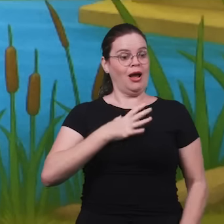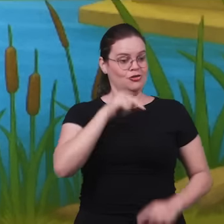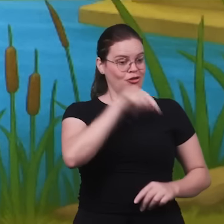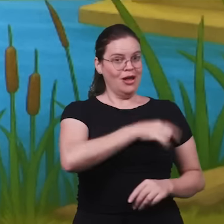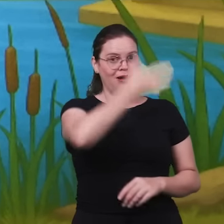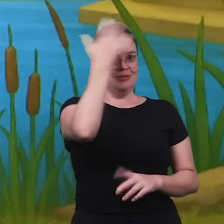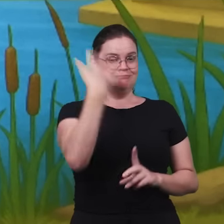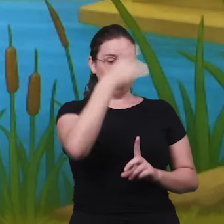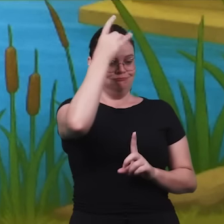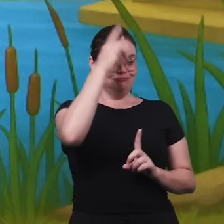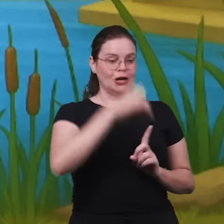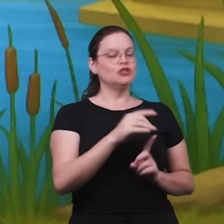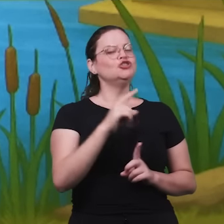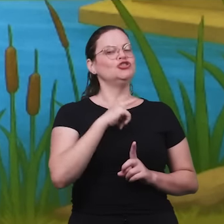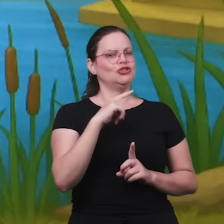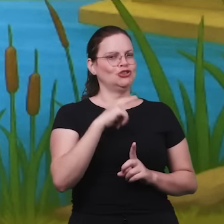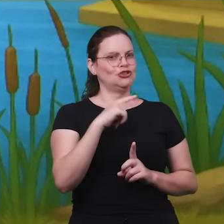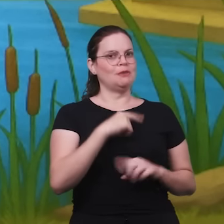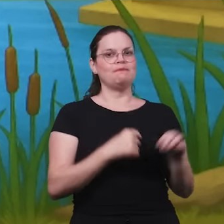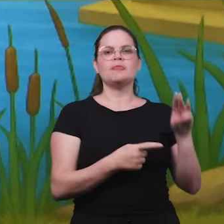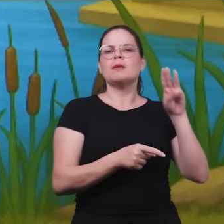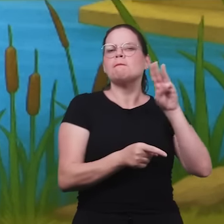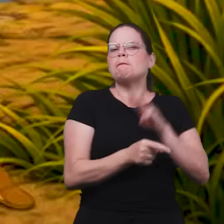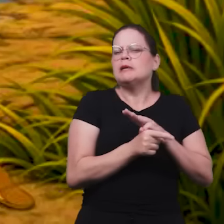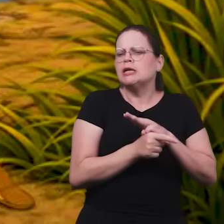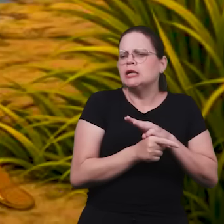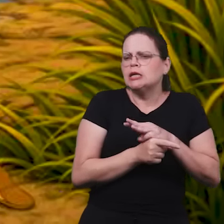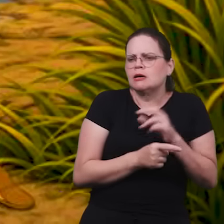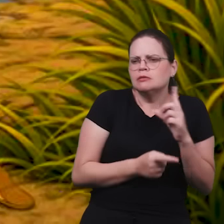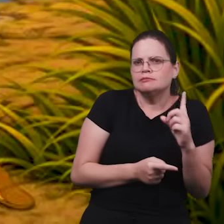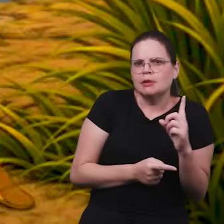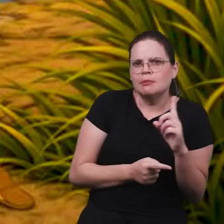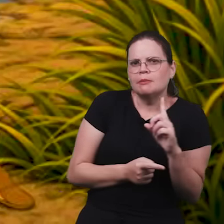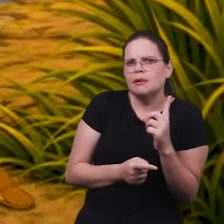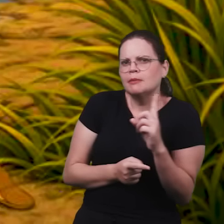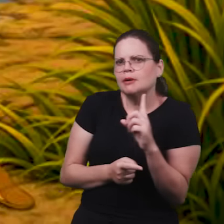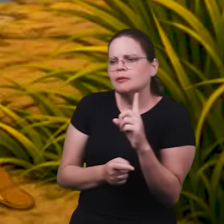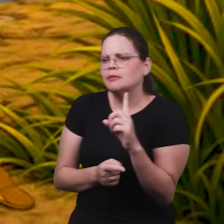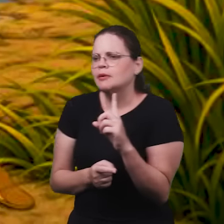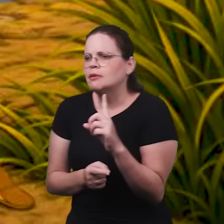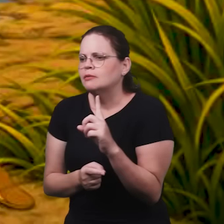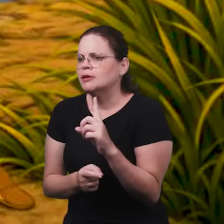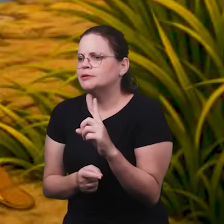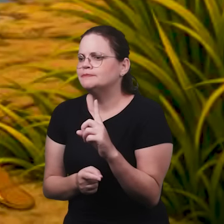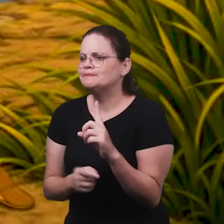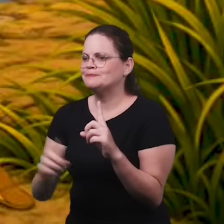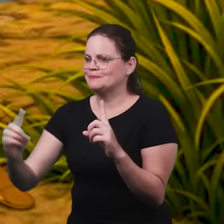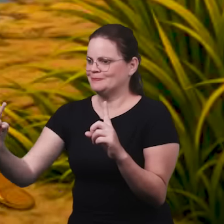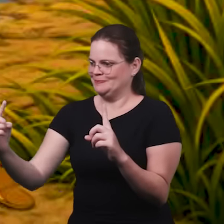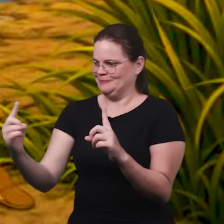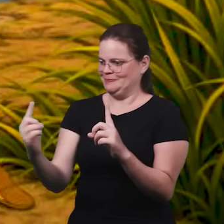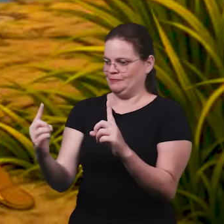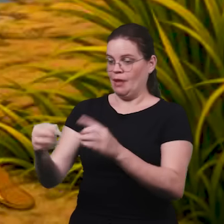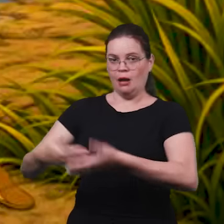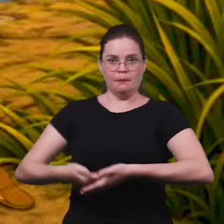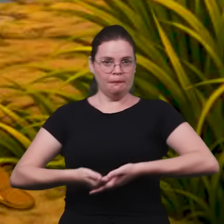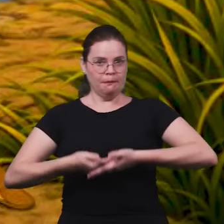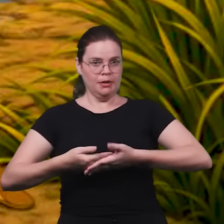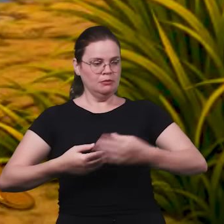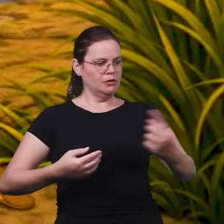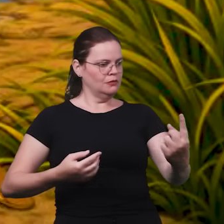estava sobre ela. Então Miriam se aproximou e perguntou com simplicidade e